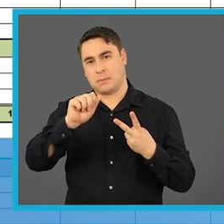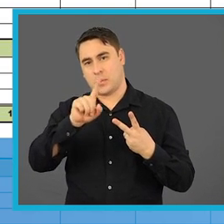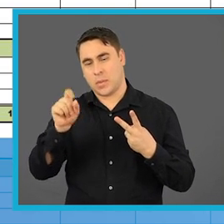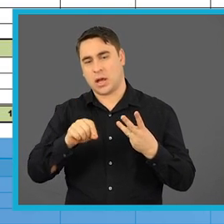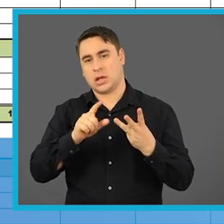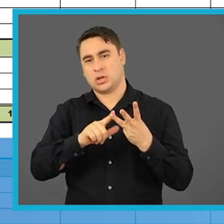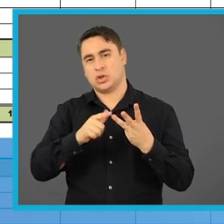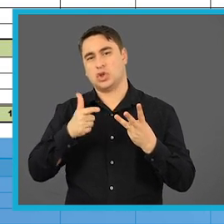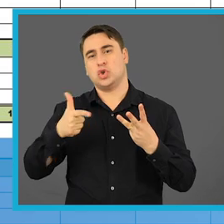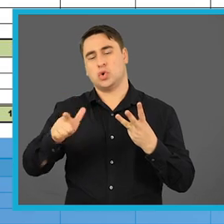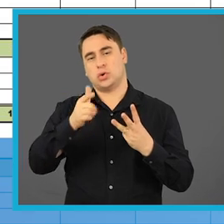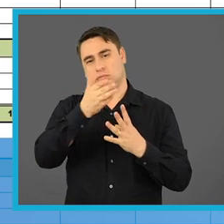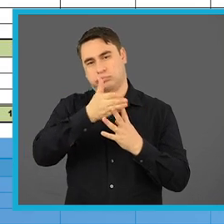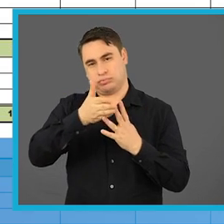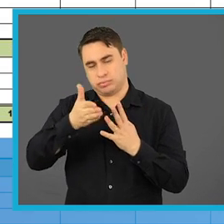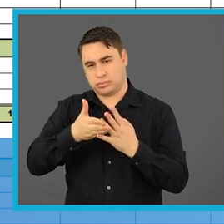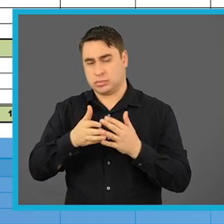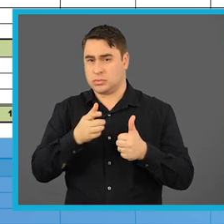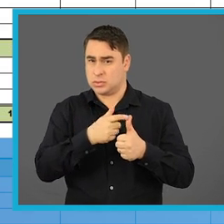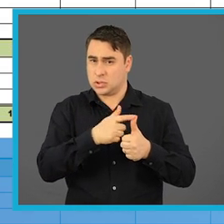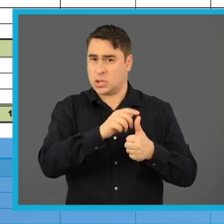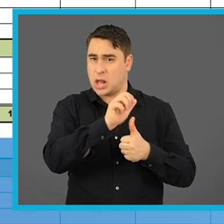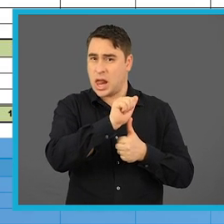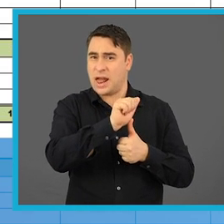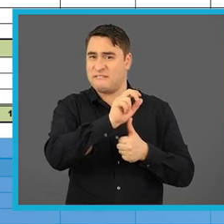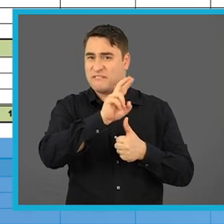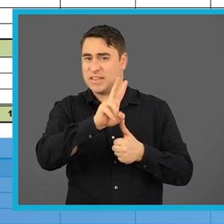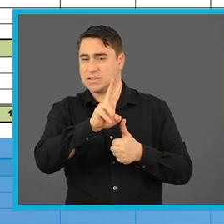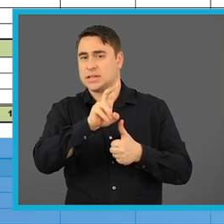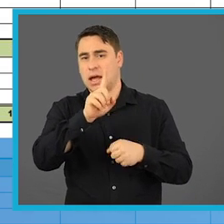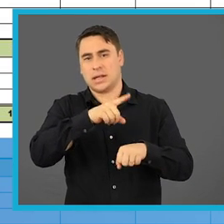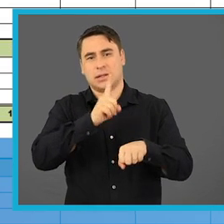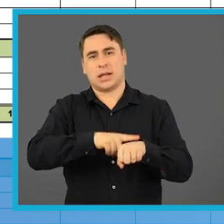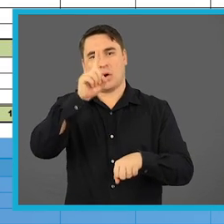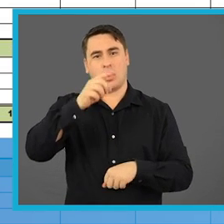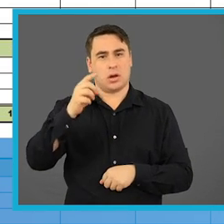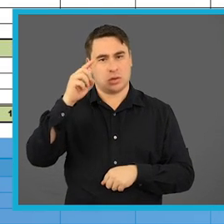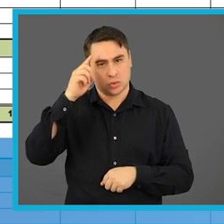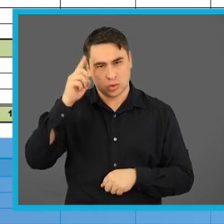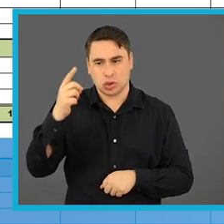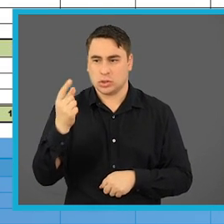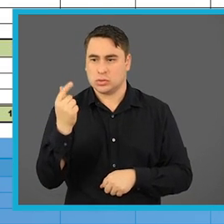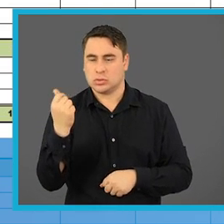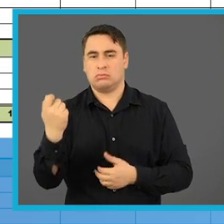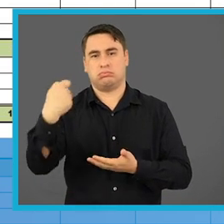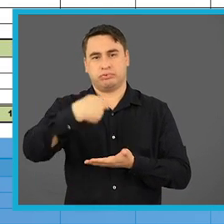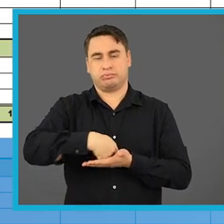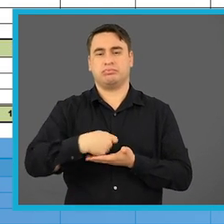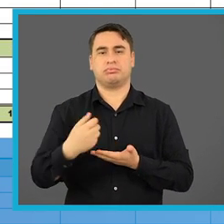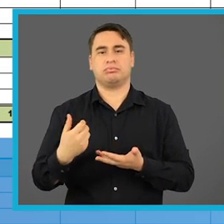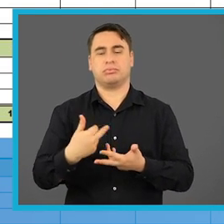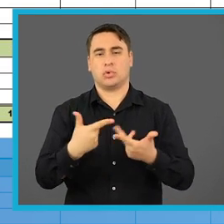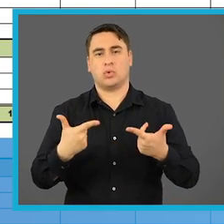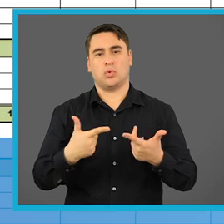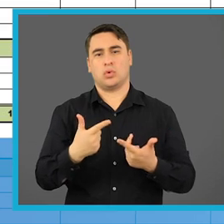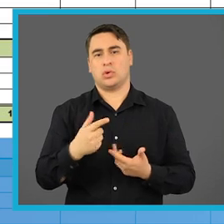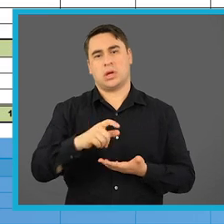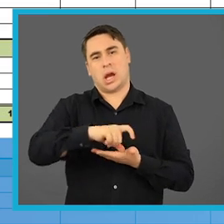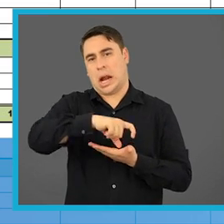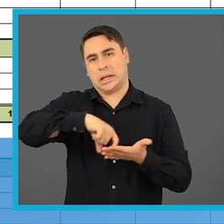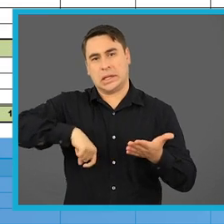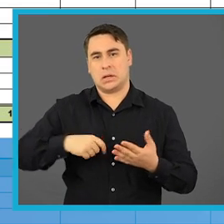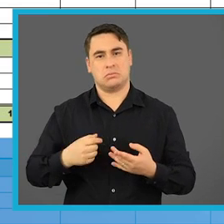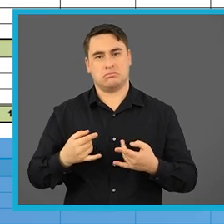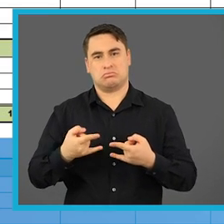entrada à vista? É uma venda com o recebimento no próprio dia ou no dia posterior, por exemplo, dinheiro, cartão